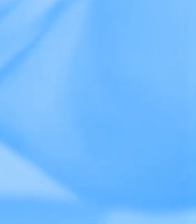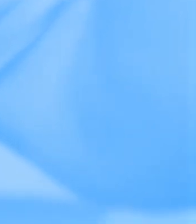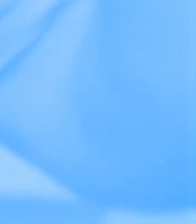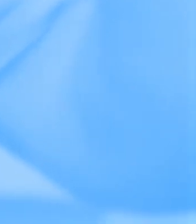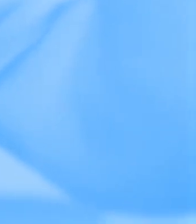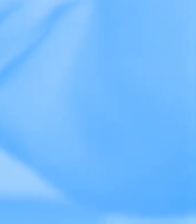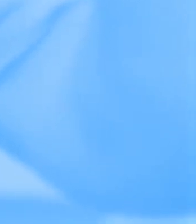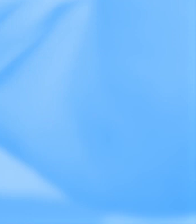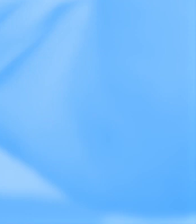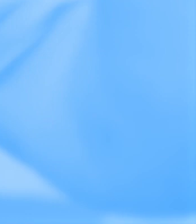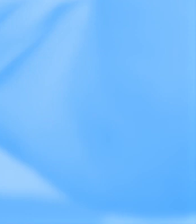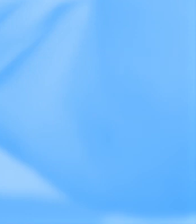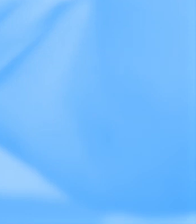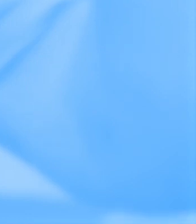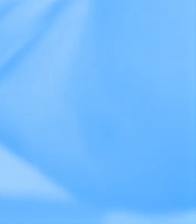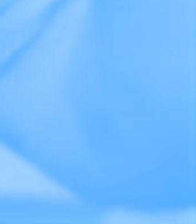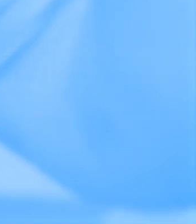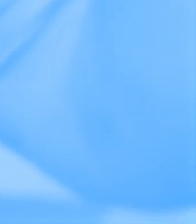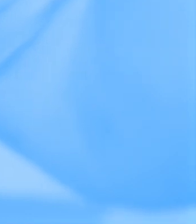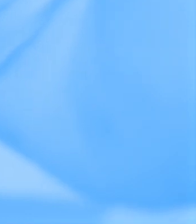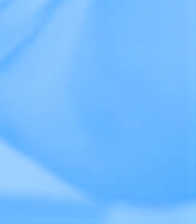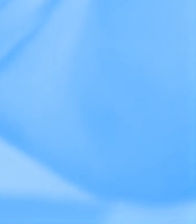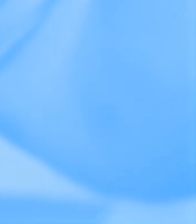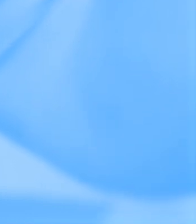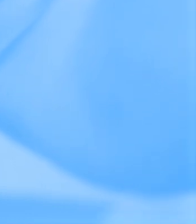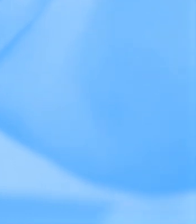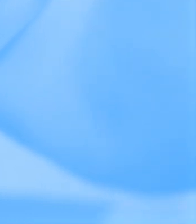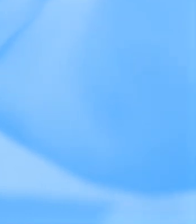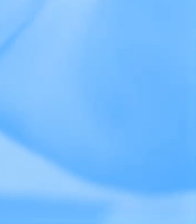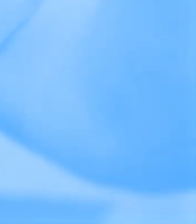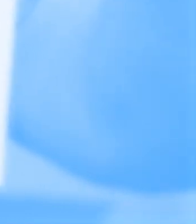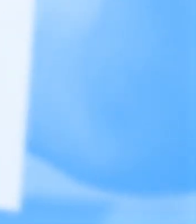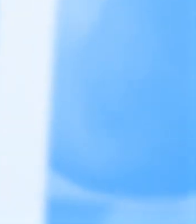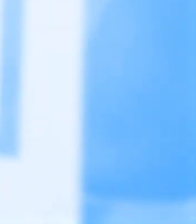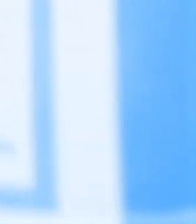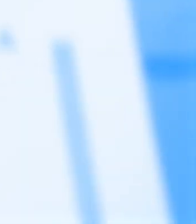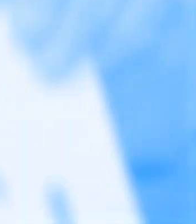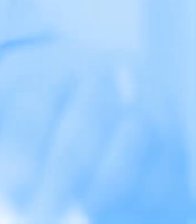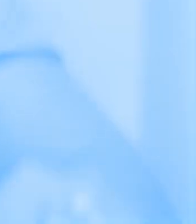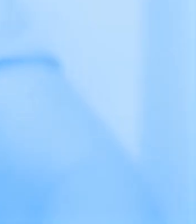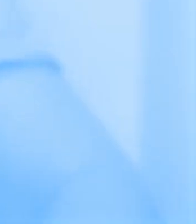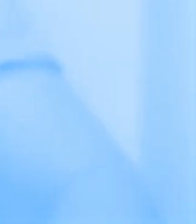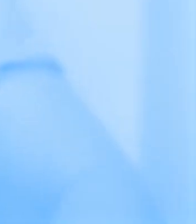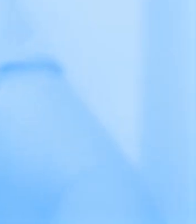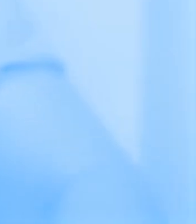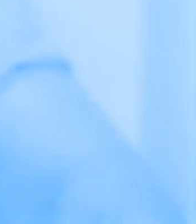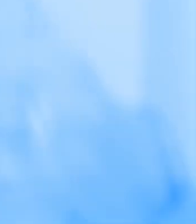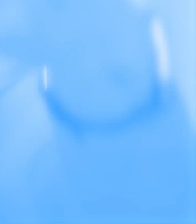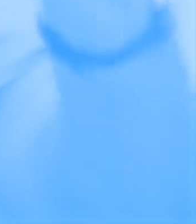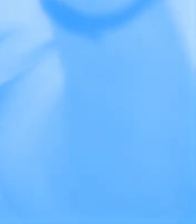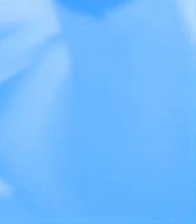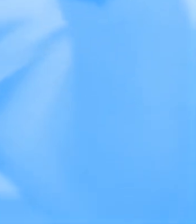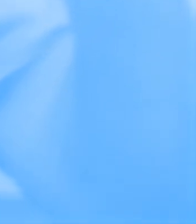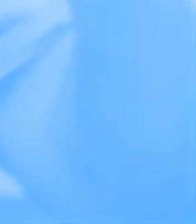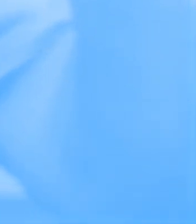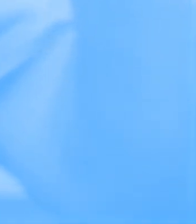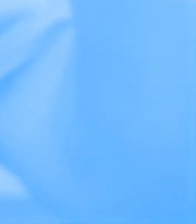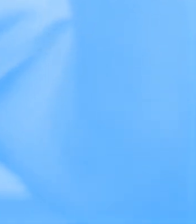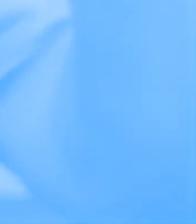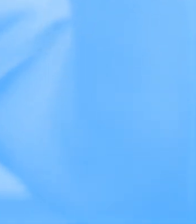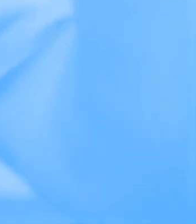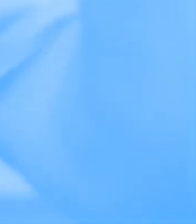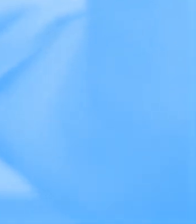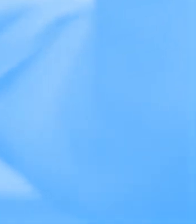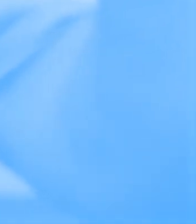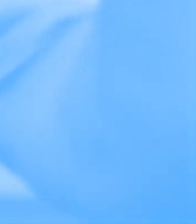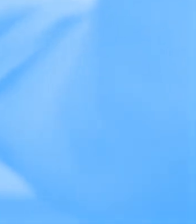afeto se faz necessária para todos nós, amigos